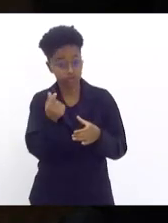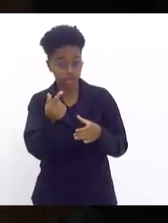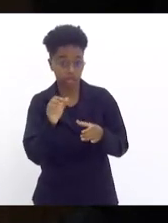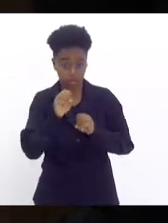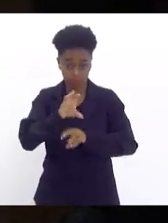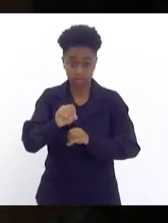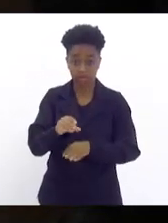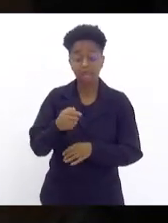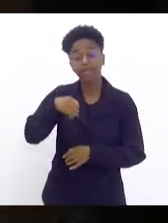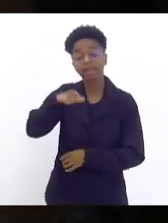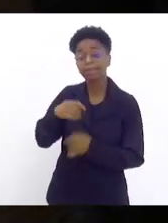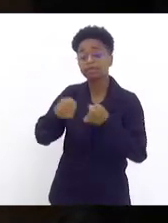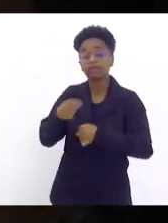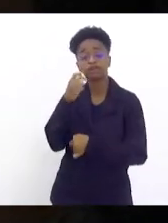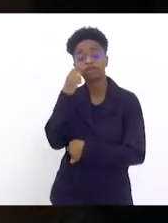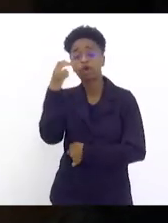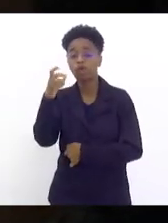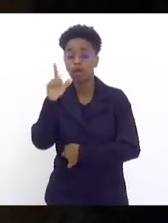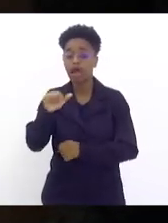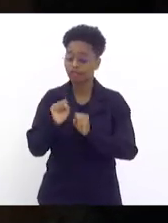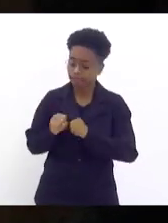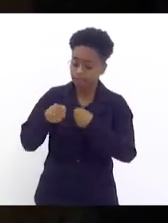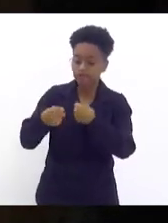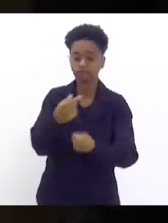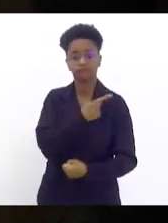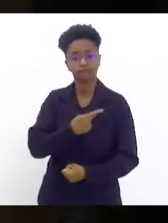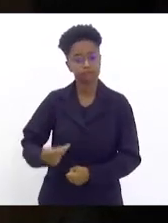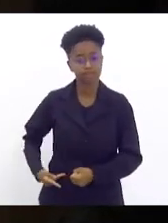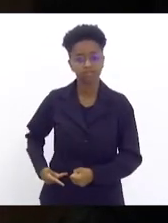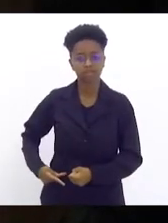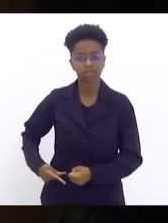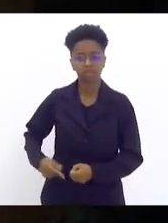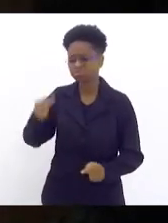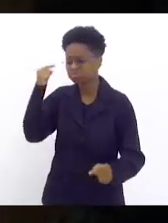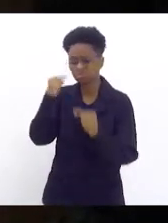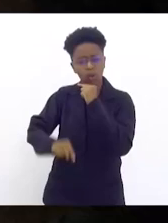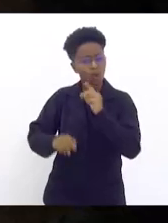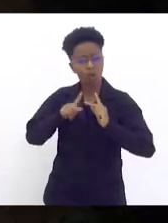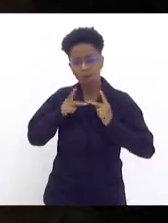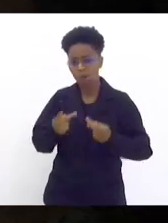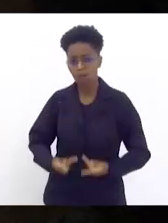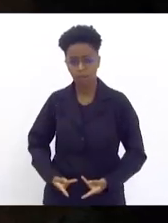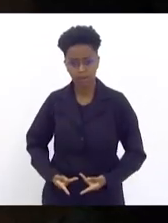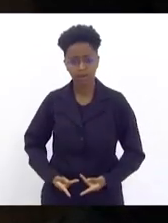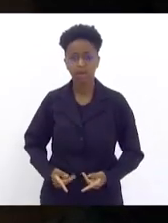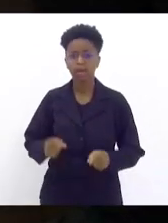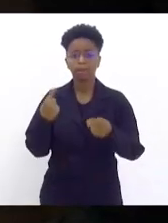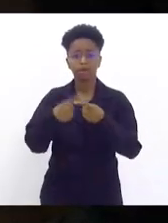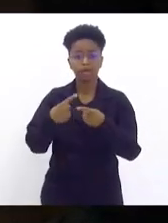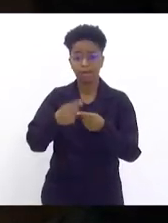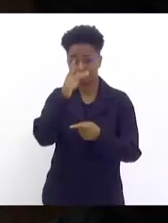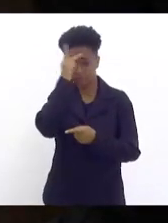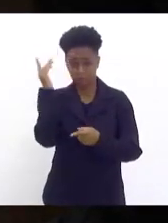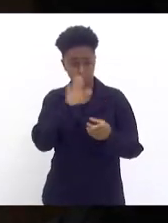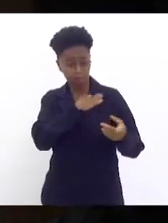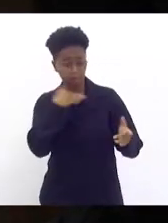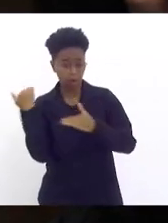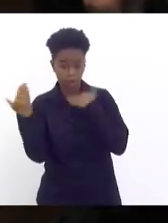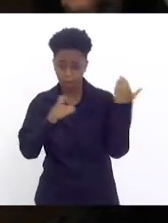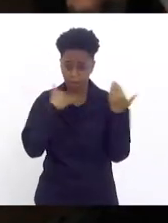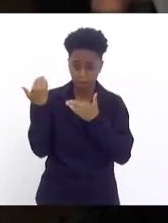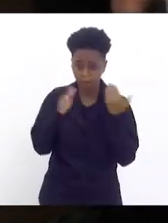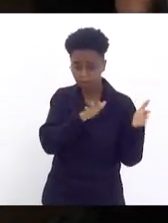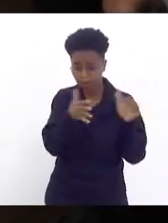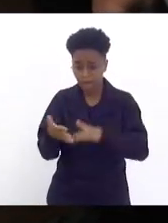deveria ter vergonha é de defender um presidente desumano que enquanto as pessoas morriam nesse